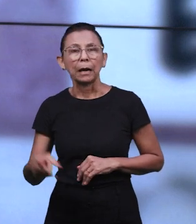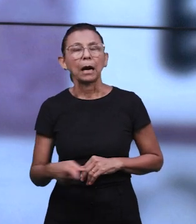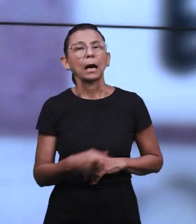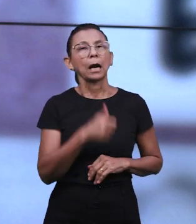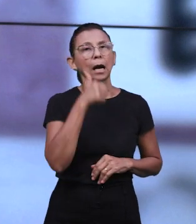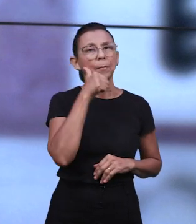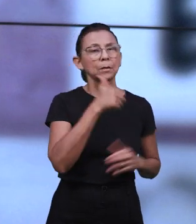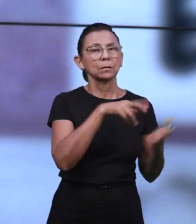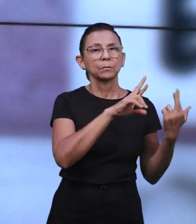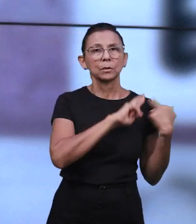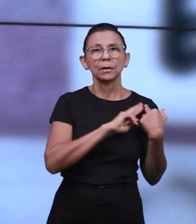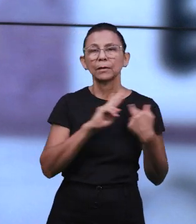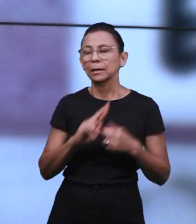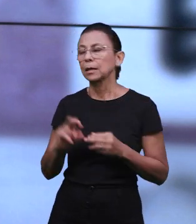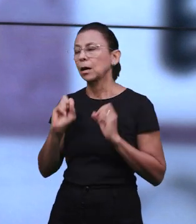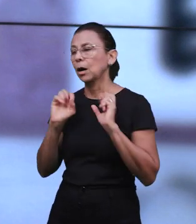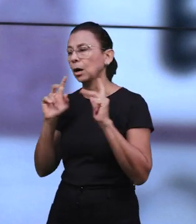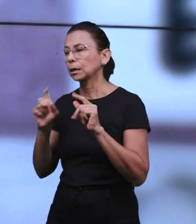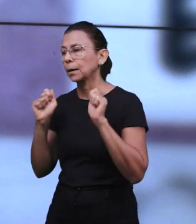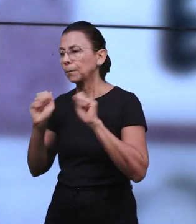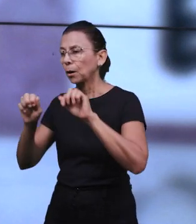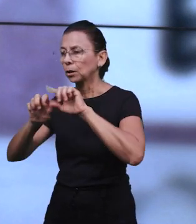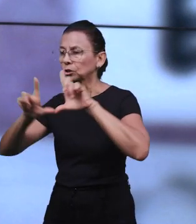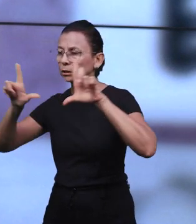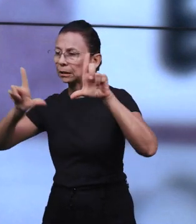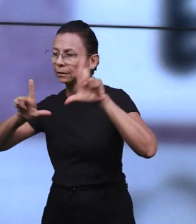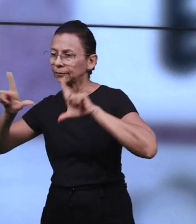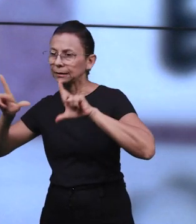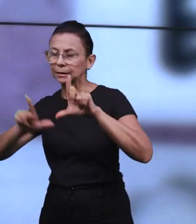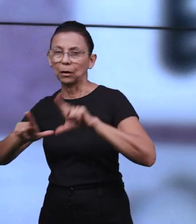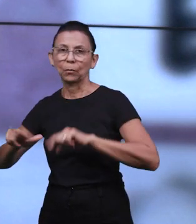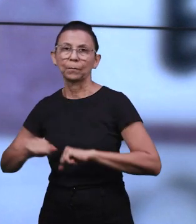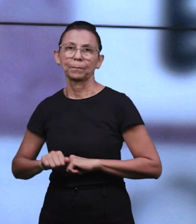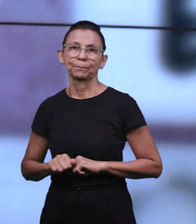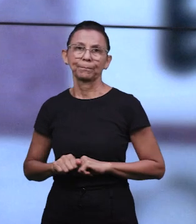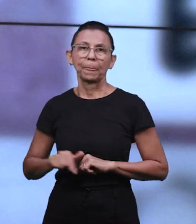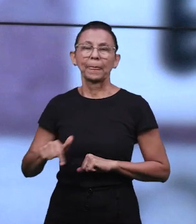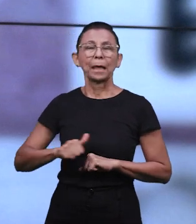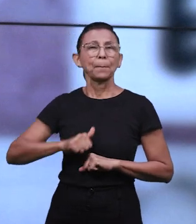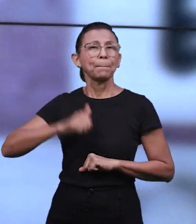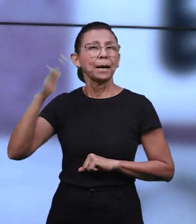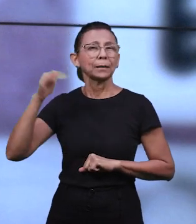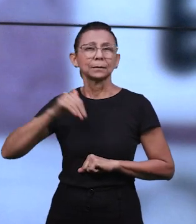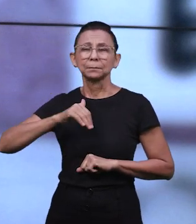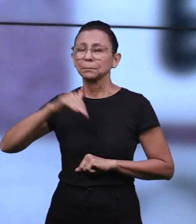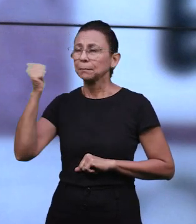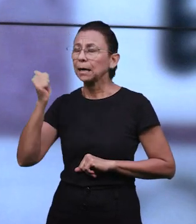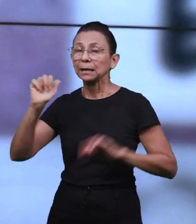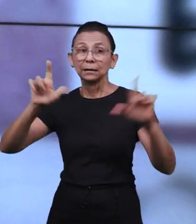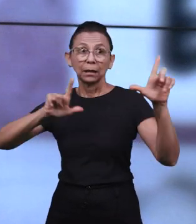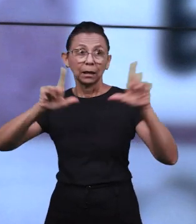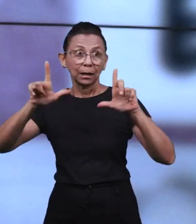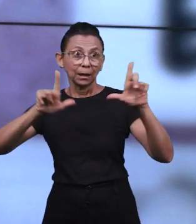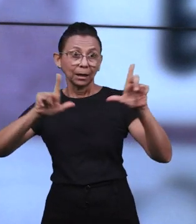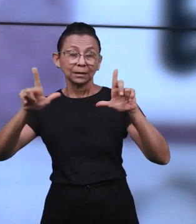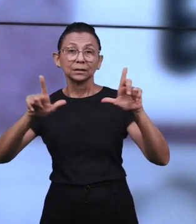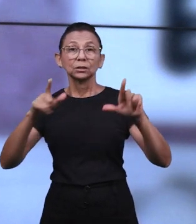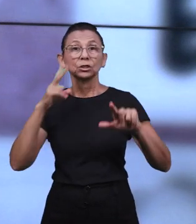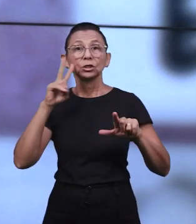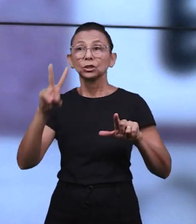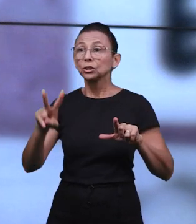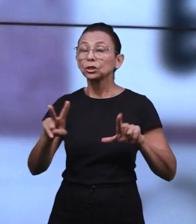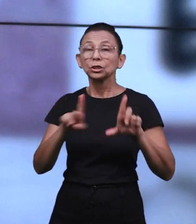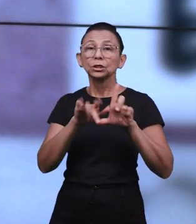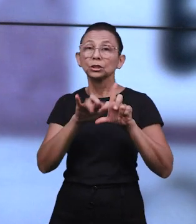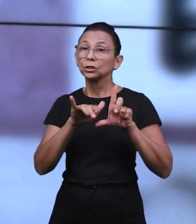pelo processo de criação e passa a pedir cada vez mais tela. Importante relembrarmos que as crianças não